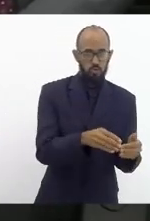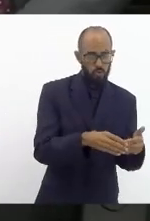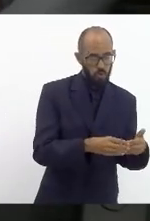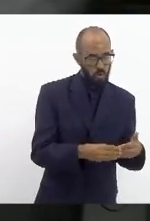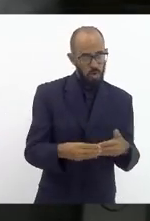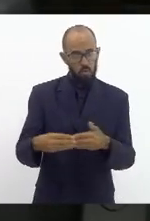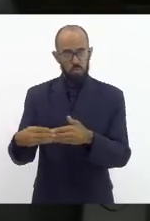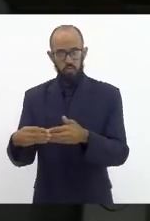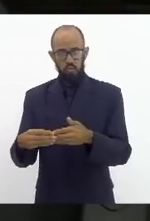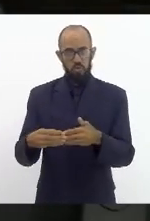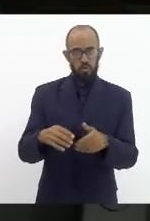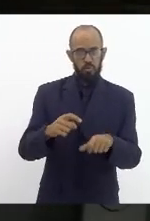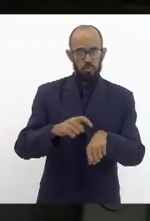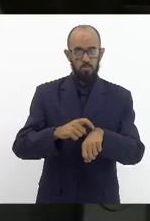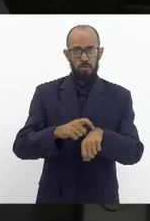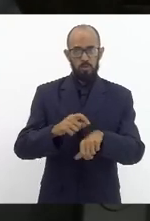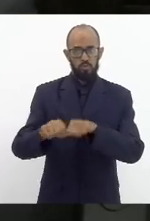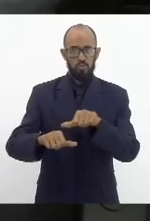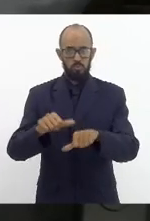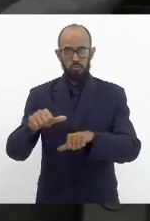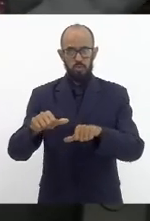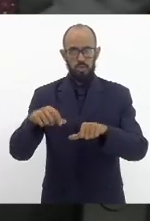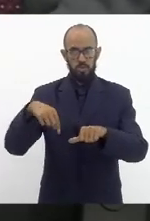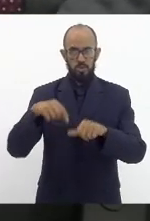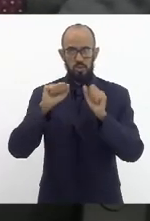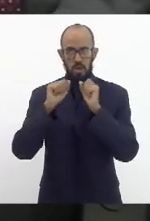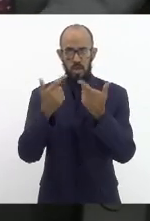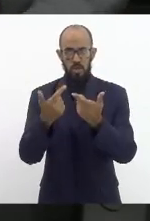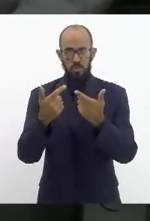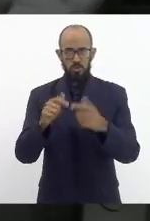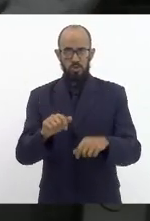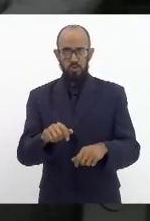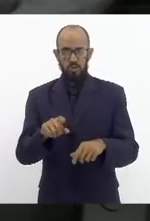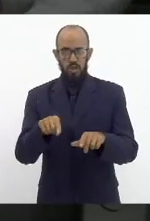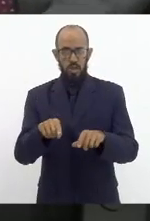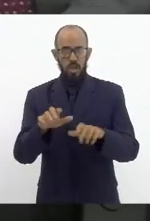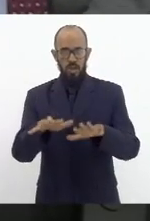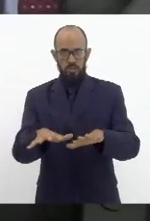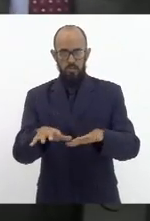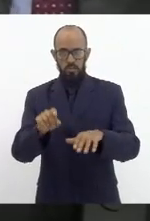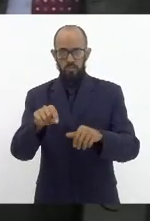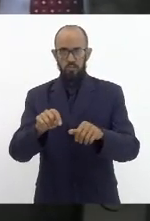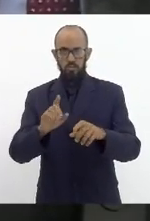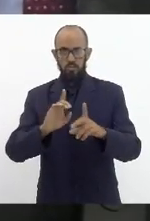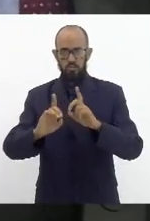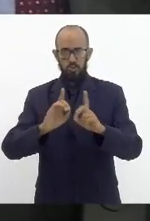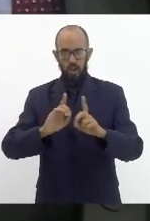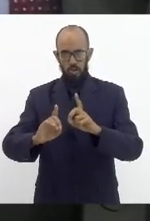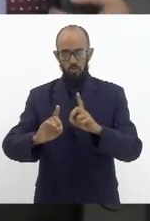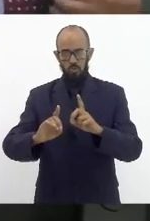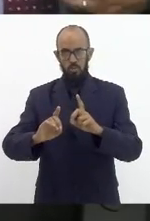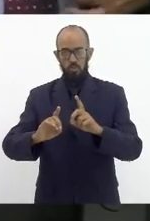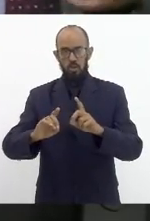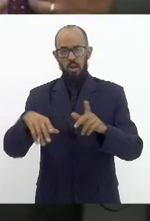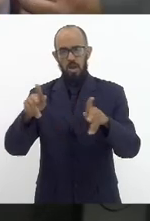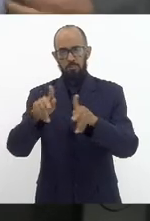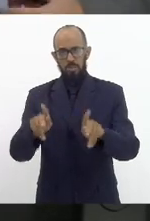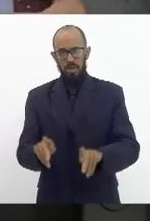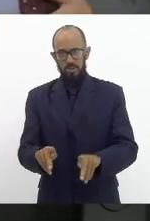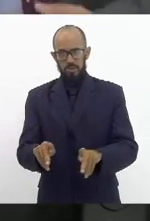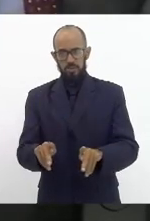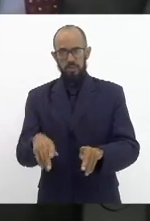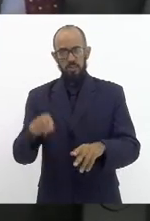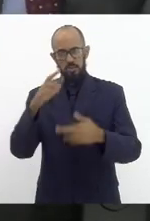uma transição na casa. Foi isso, o diálogo, foi a harmonia, respeitando os